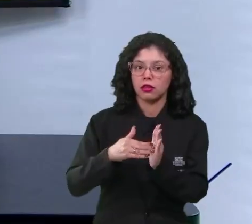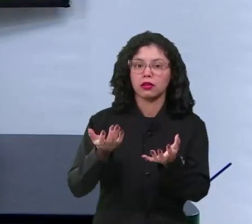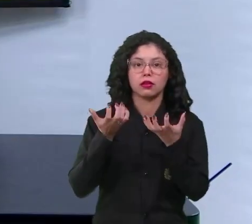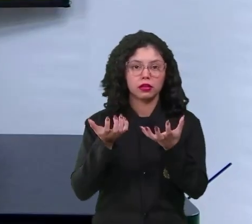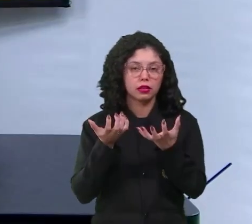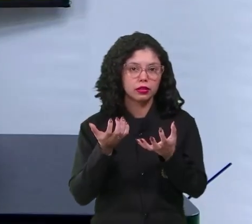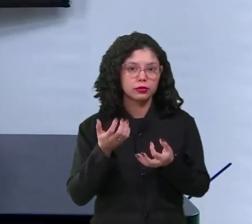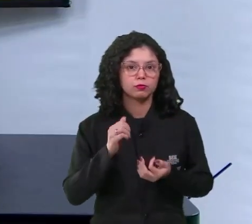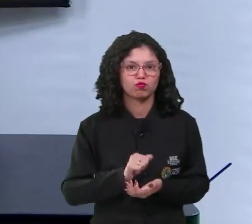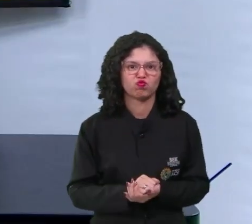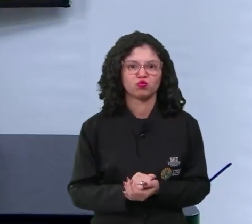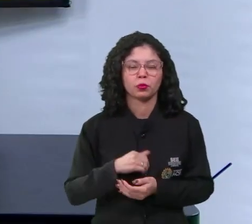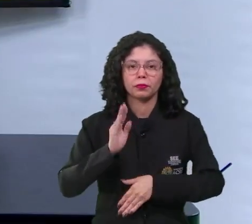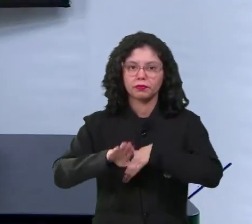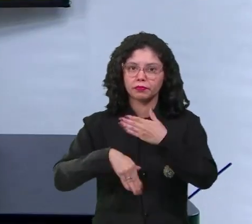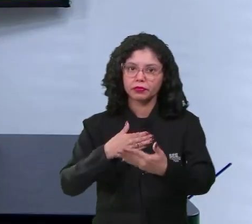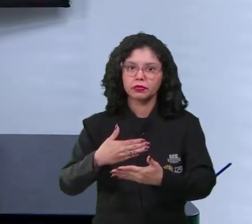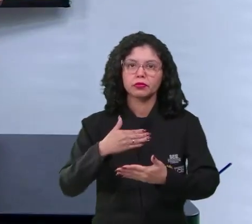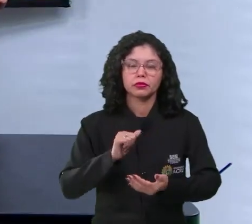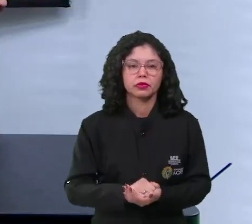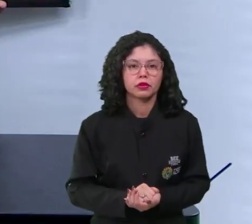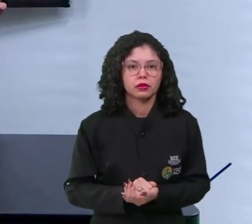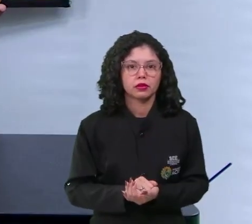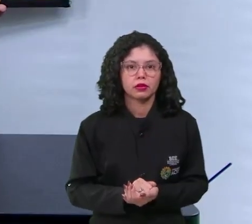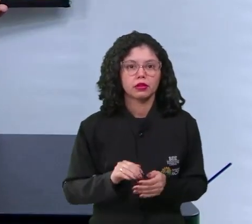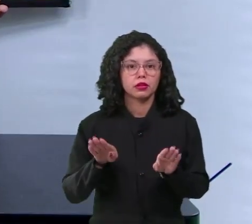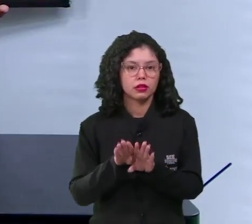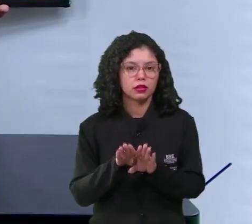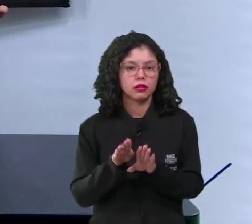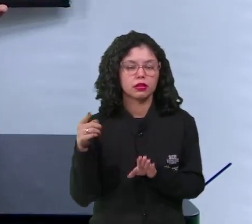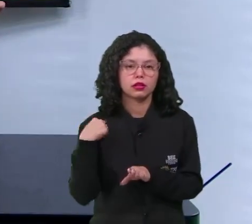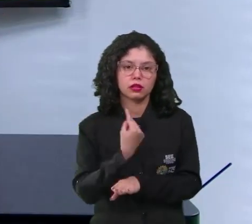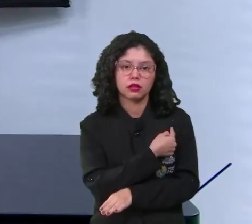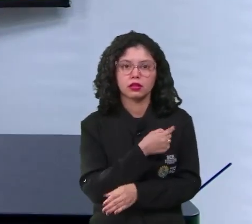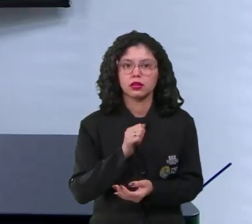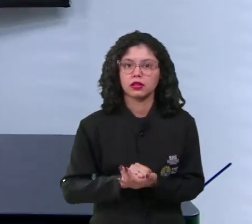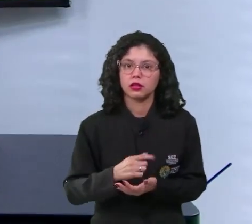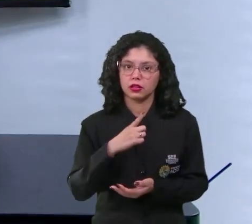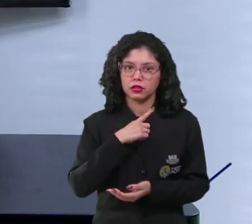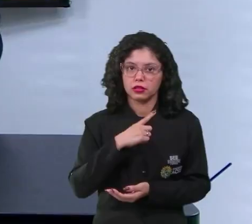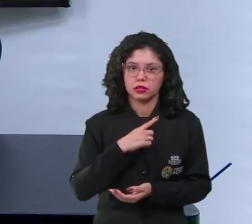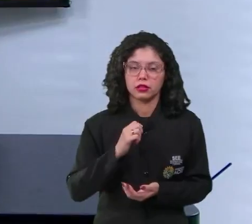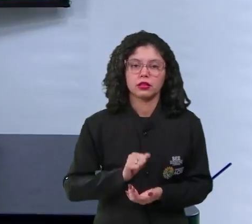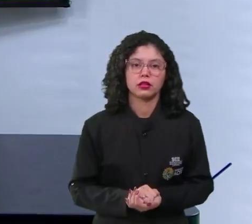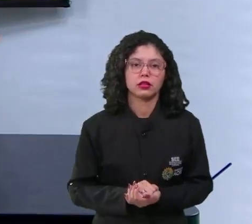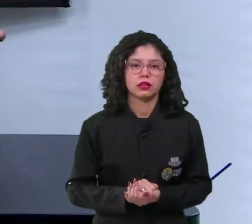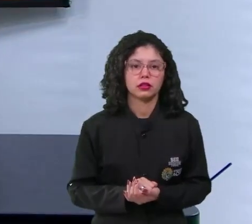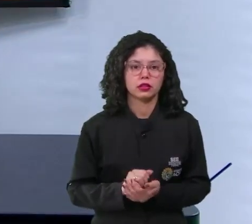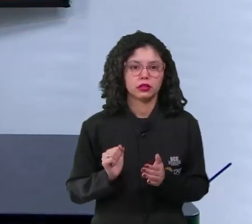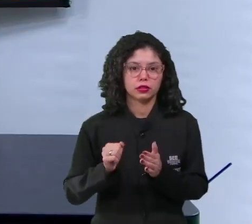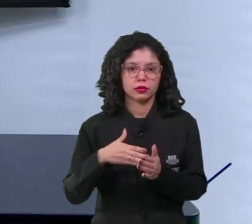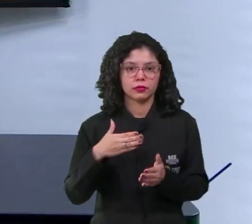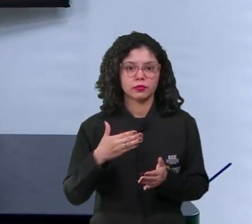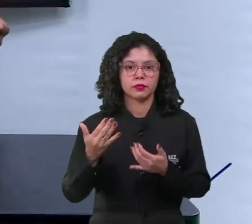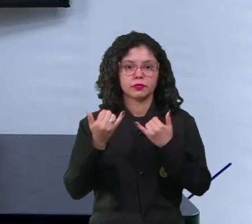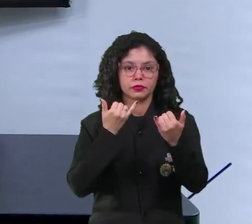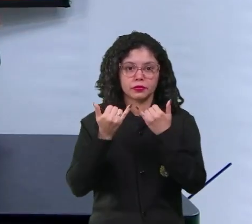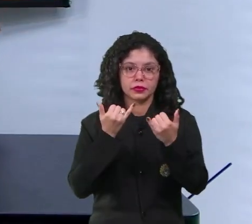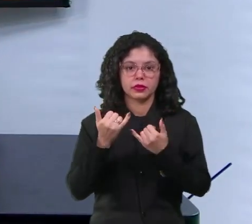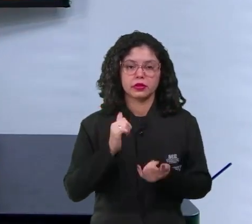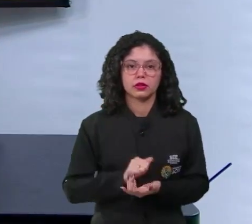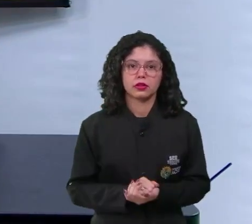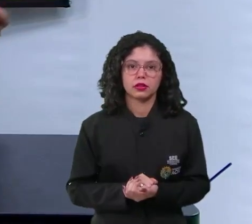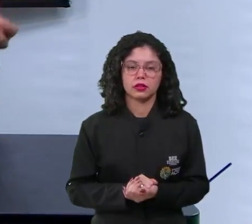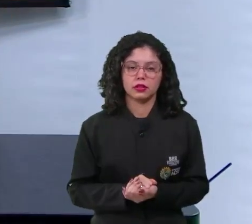querer processar as informações que a gente tem. Então, essa história de ter muita informação é muito bom,